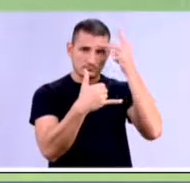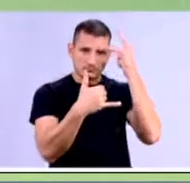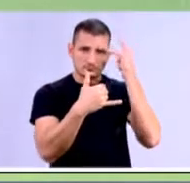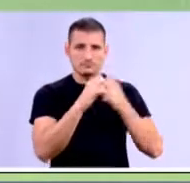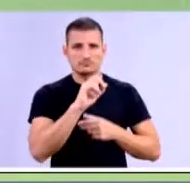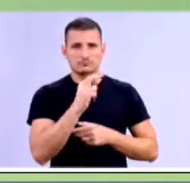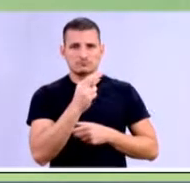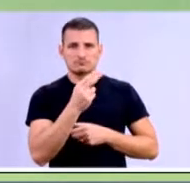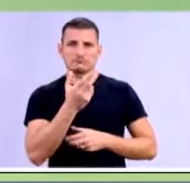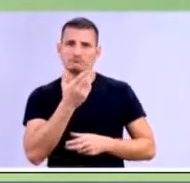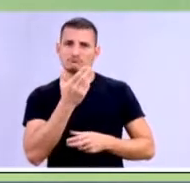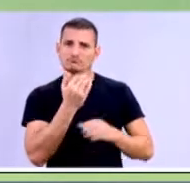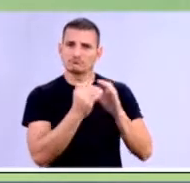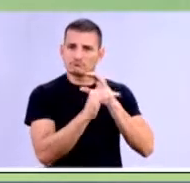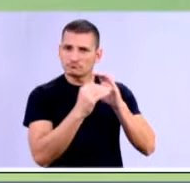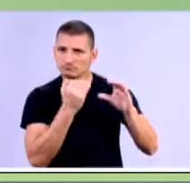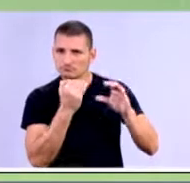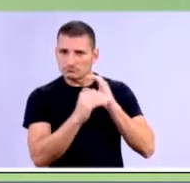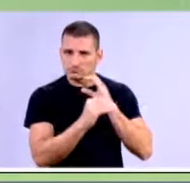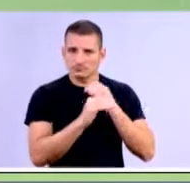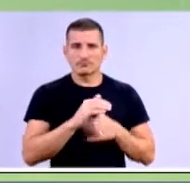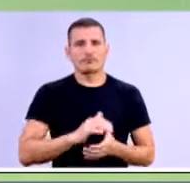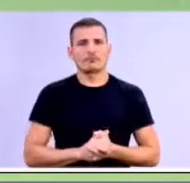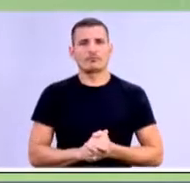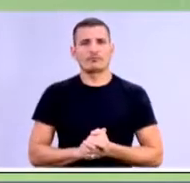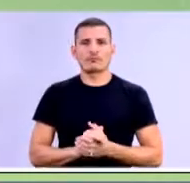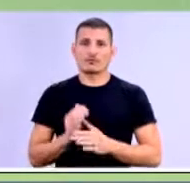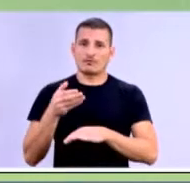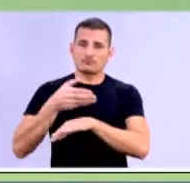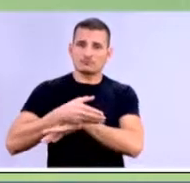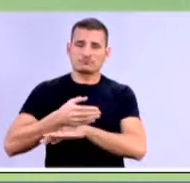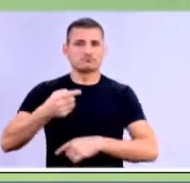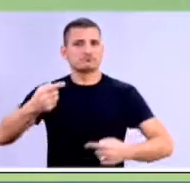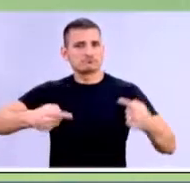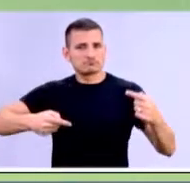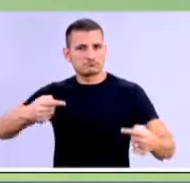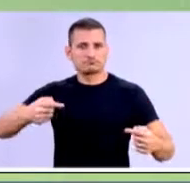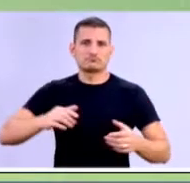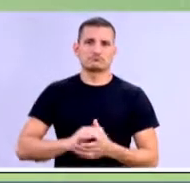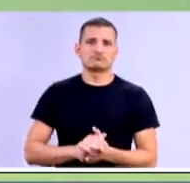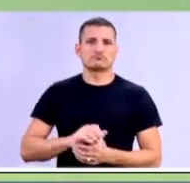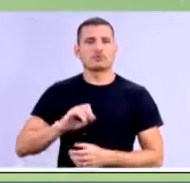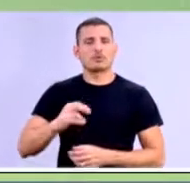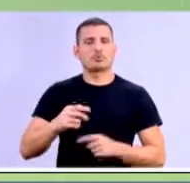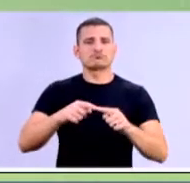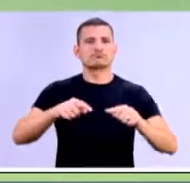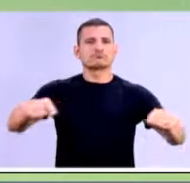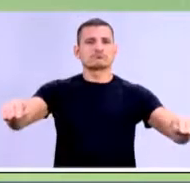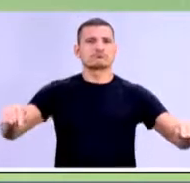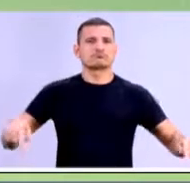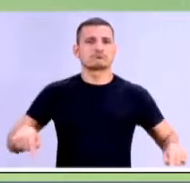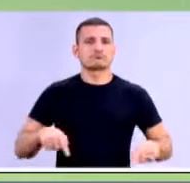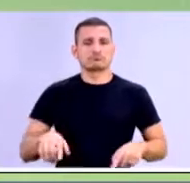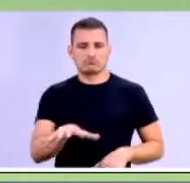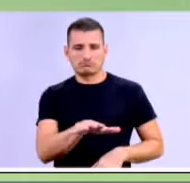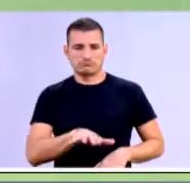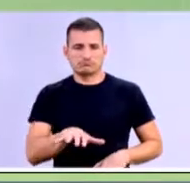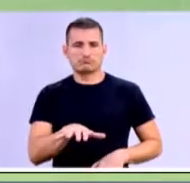participamos de um debate ou simplesmente conversamos no pátio na hora do intervalo,